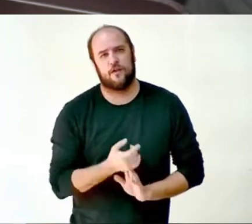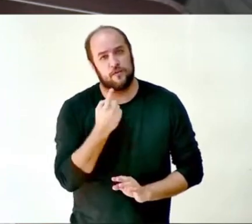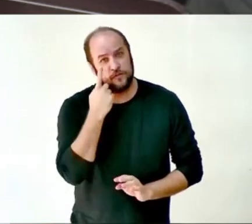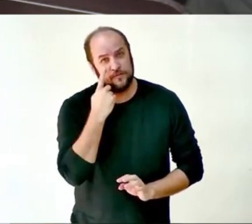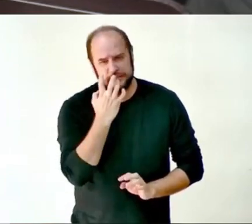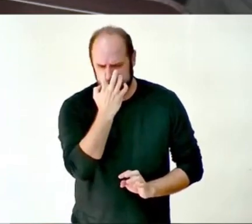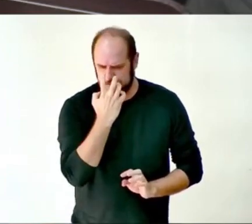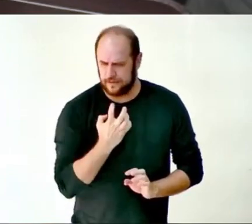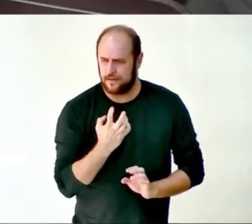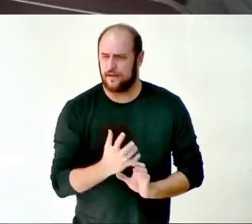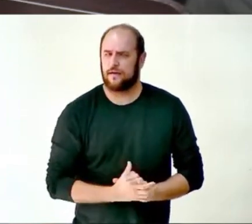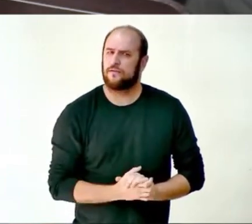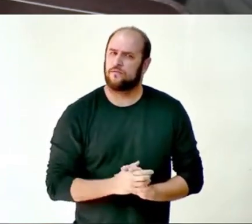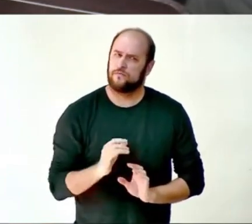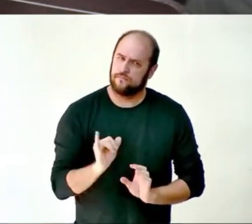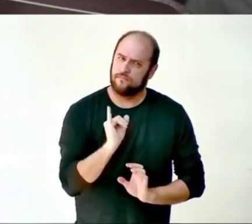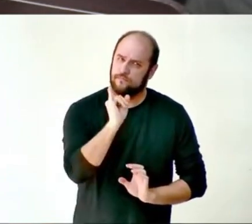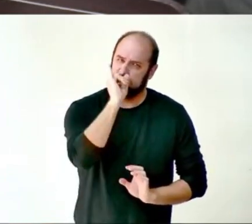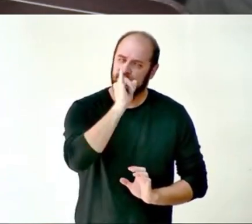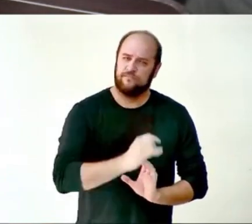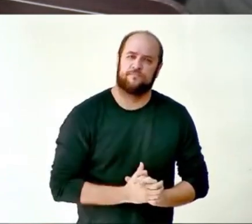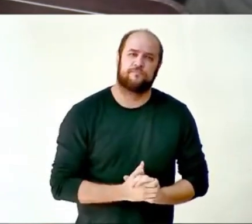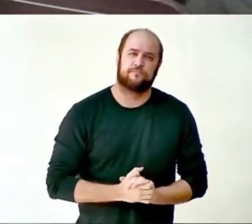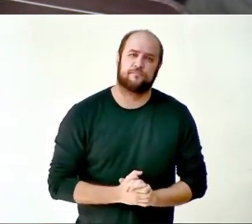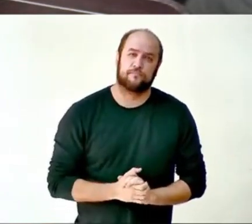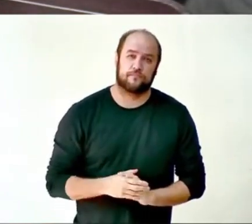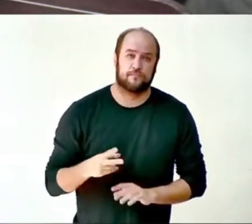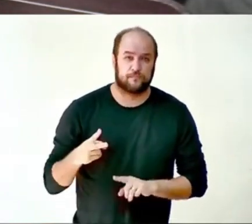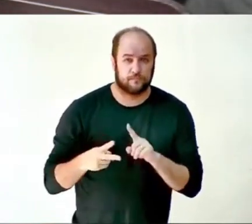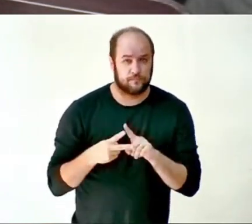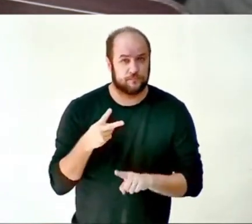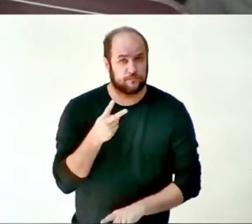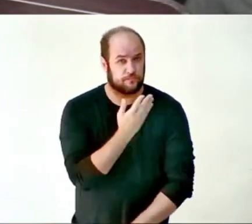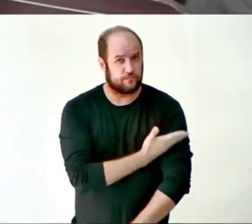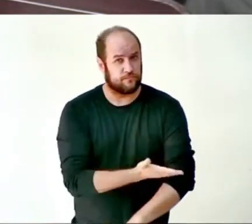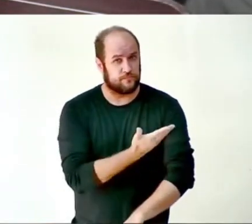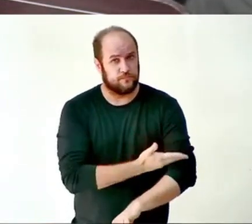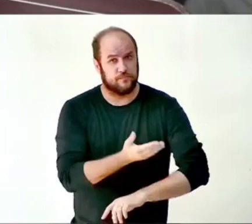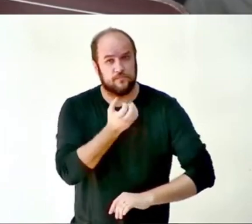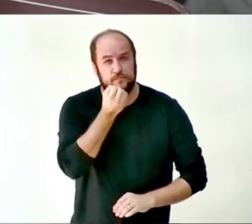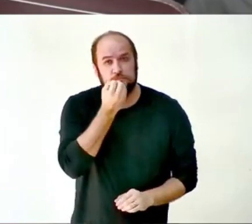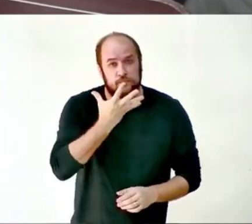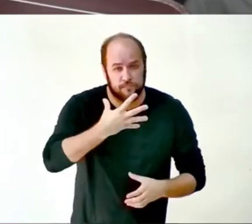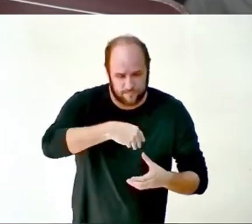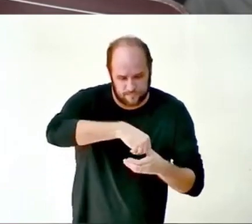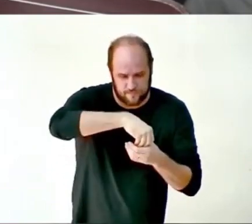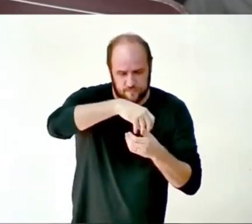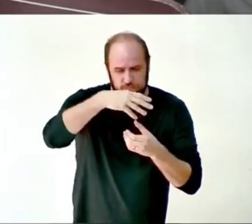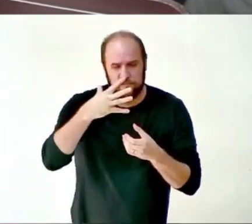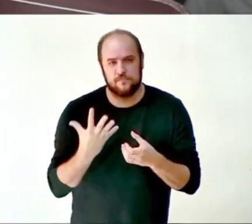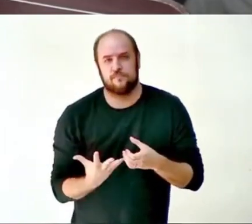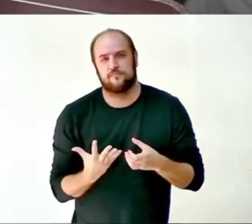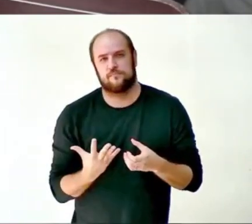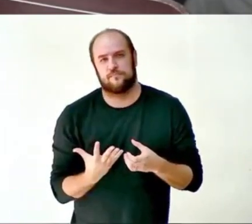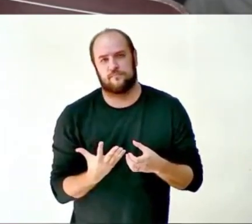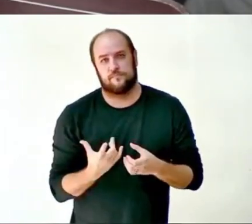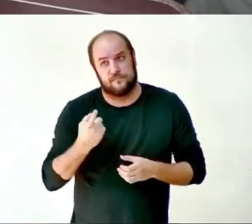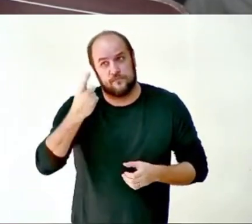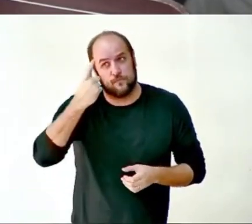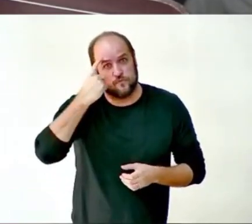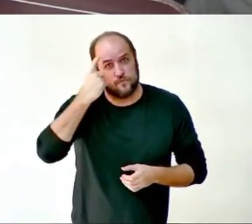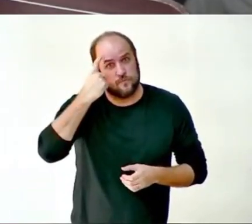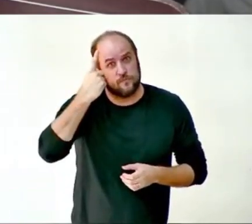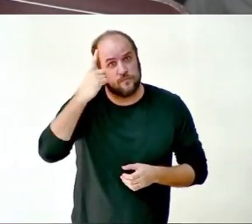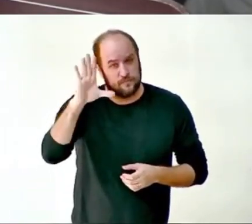essência. Duas coisas na prática do bem tem a ver com a essência, sobriedade